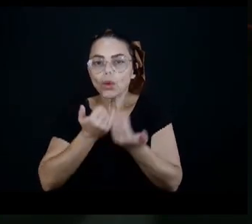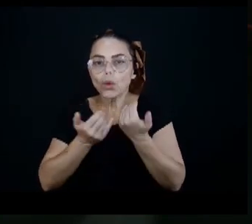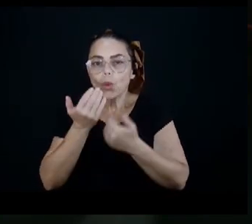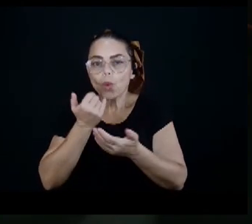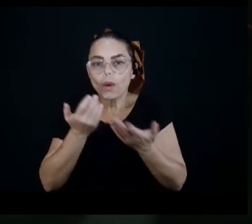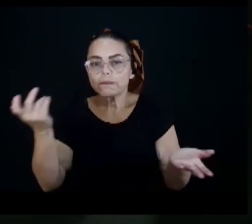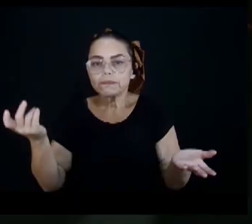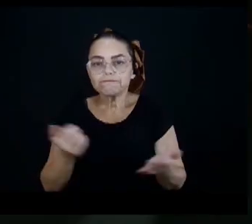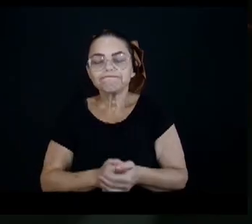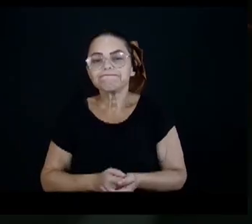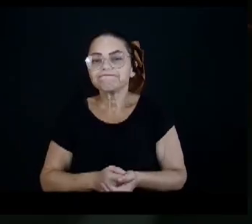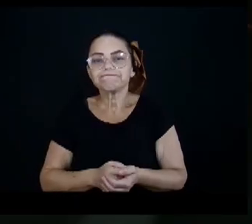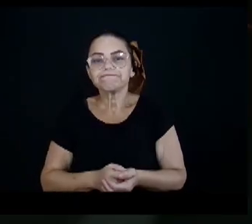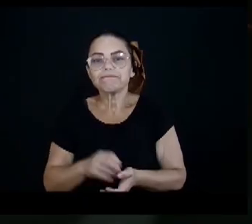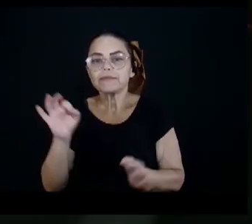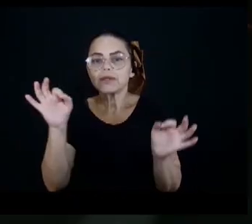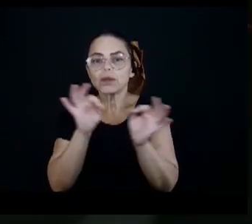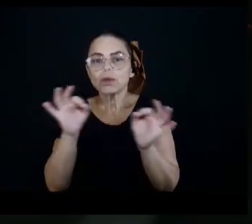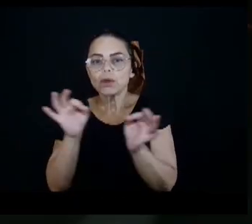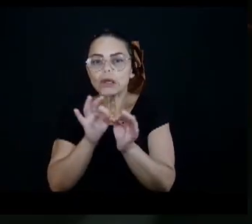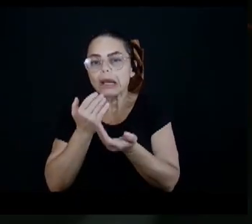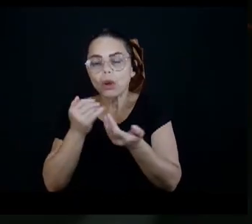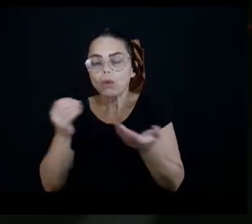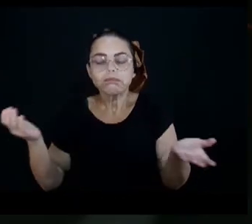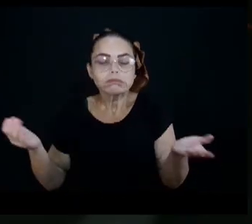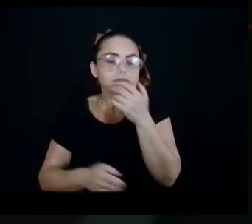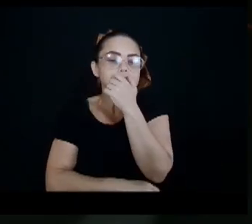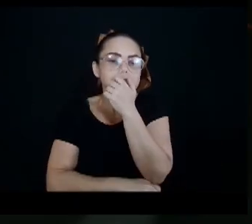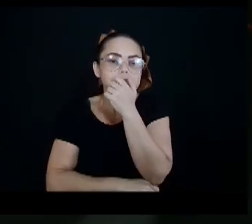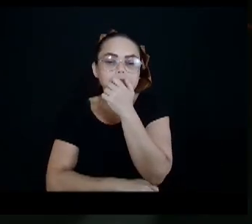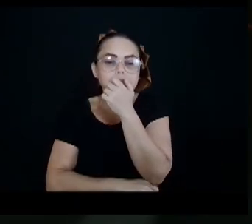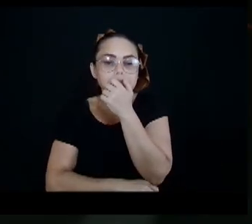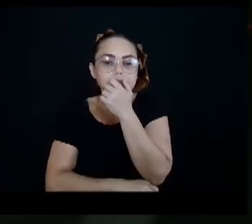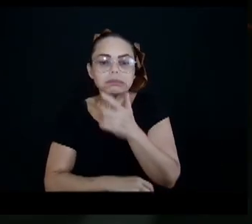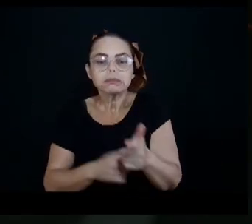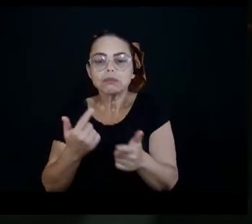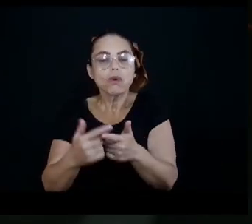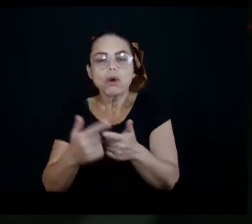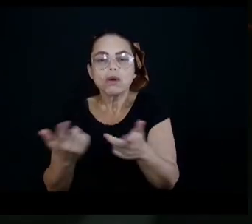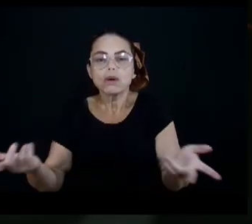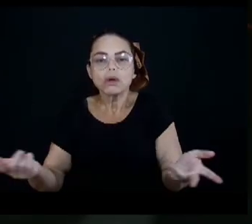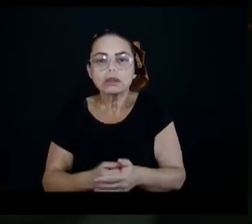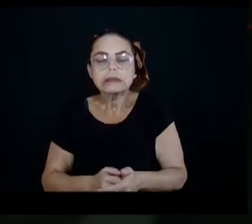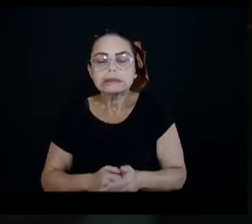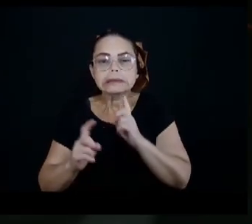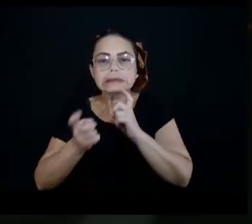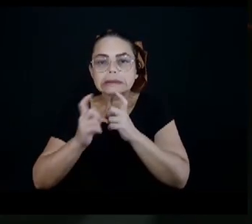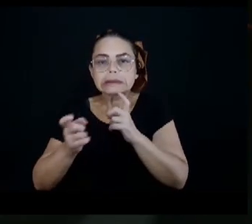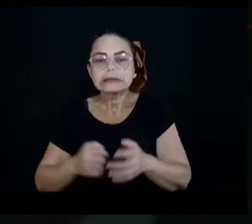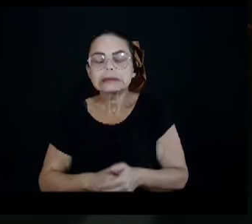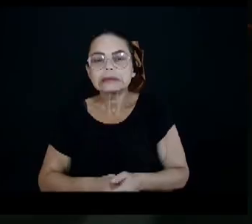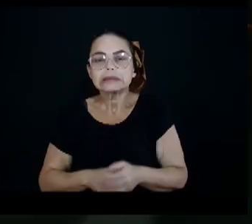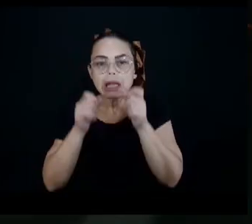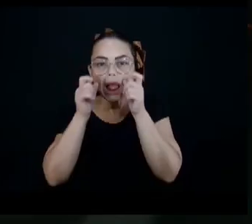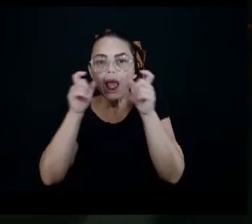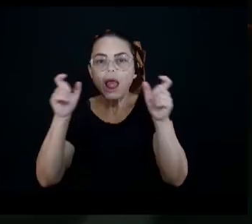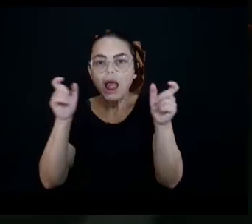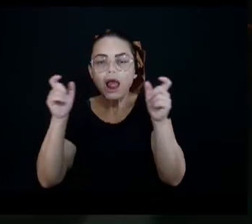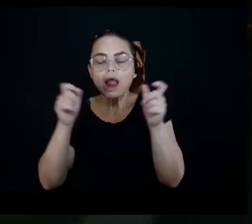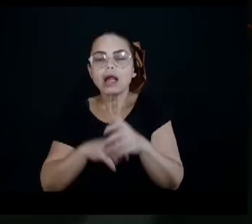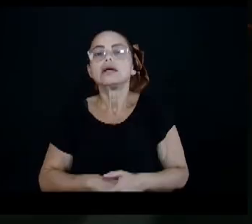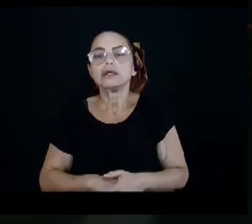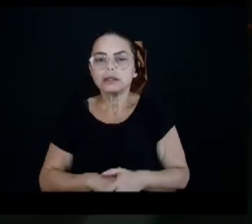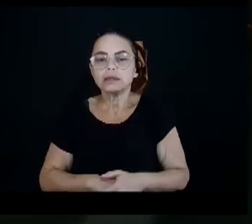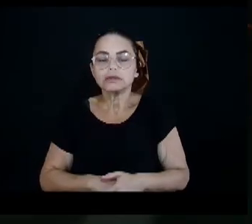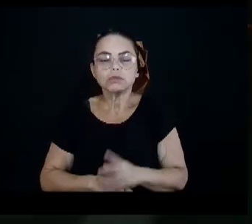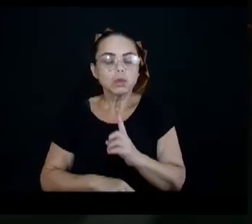tá comendo, né? Então, para que a gente vai se reunir? Então, chama muita atenção essa questão do isolamento. Hoje a gente